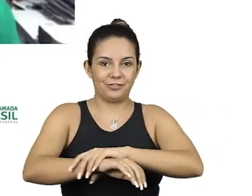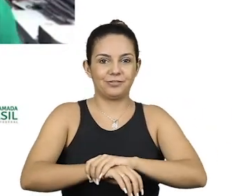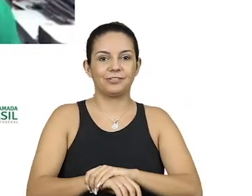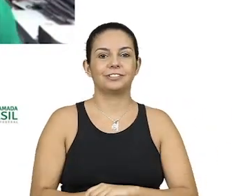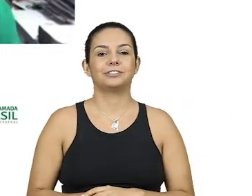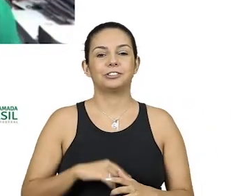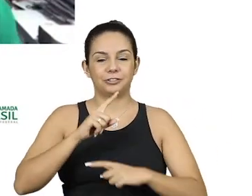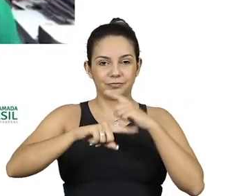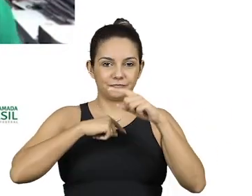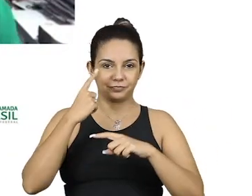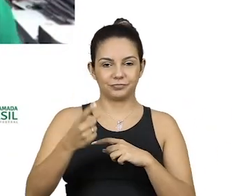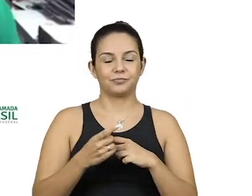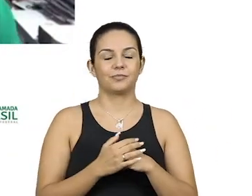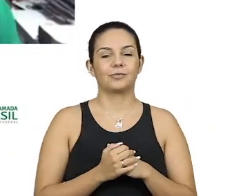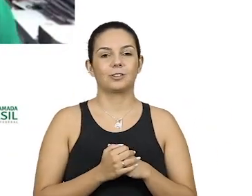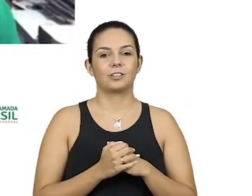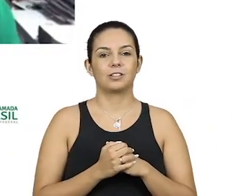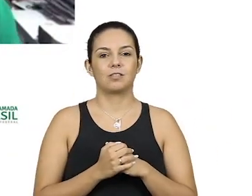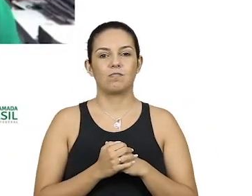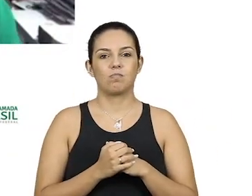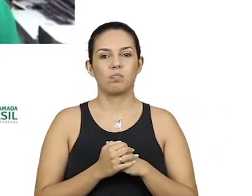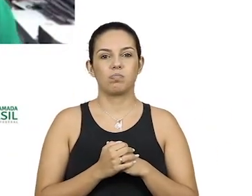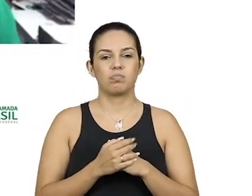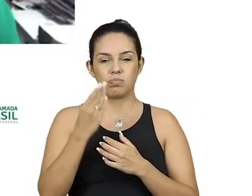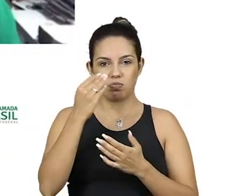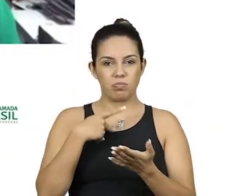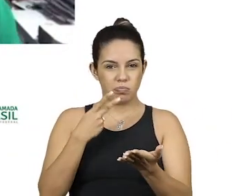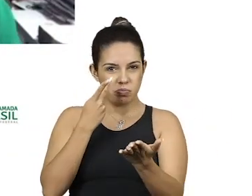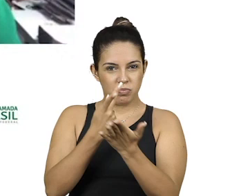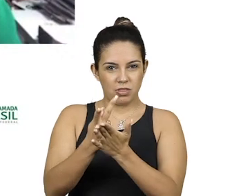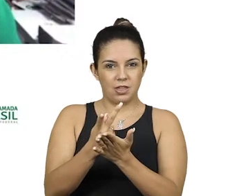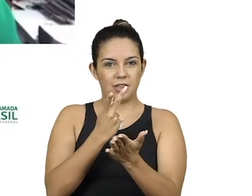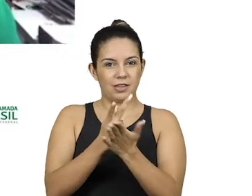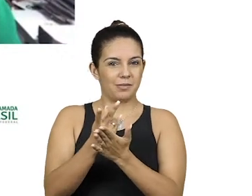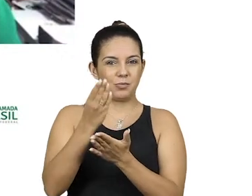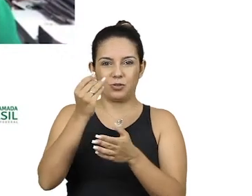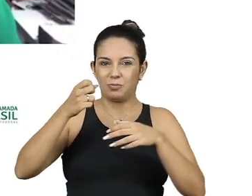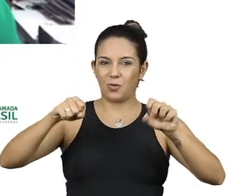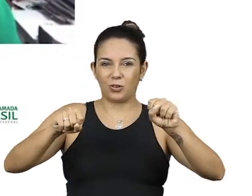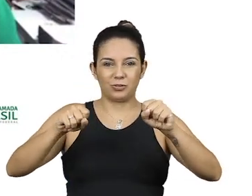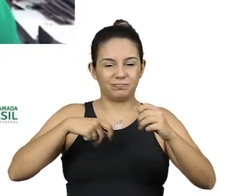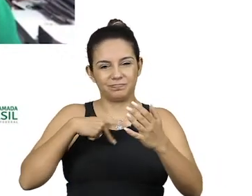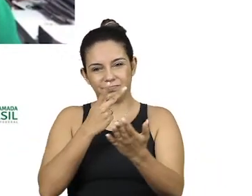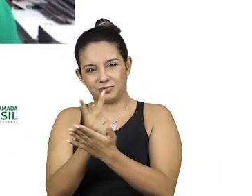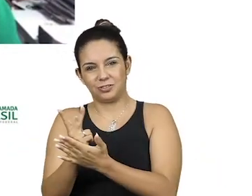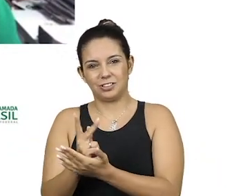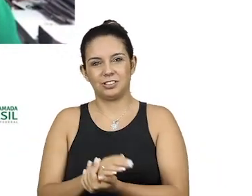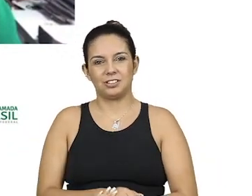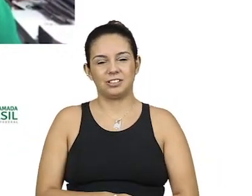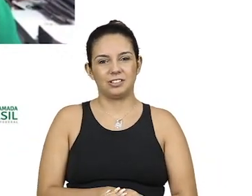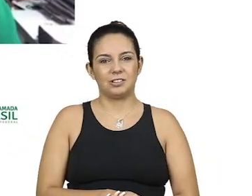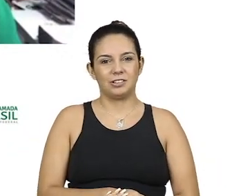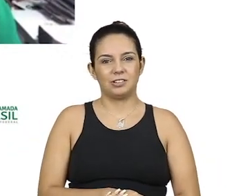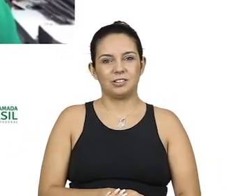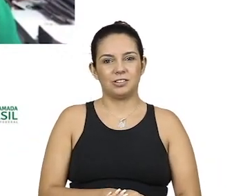E depois levei muito tombo de lambreta, muito tombo. De moto nunca